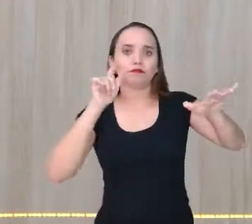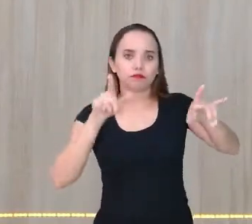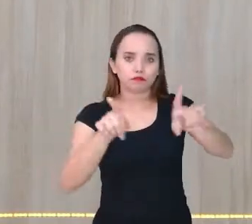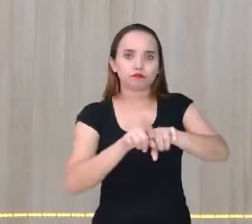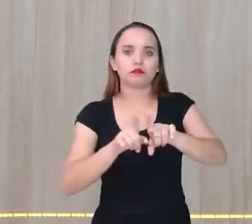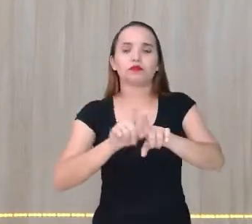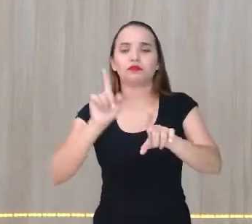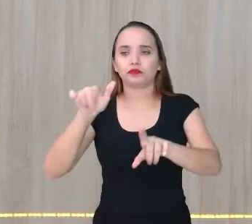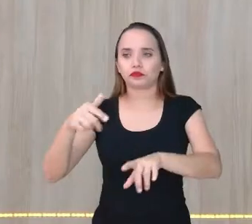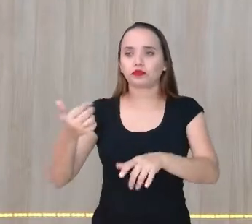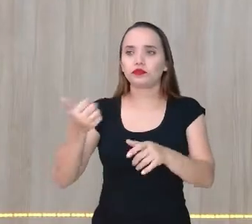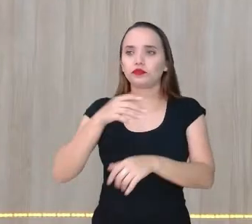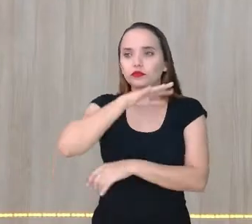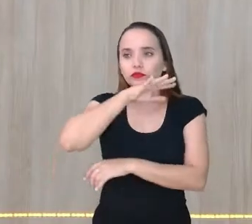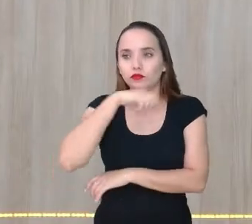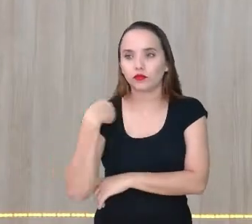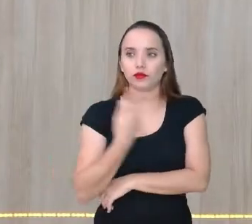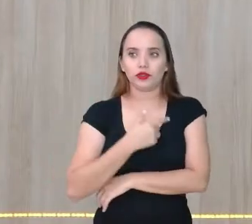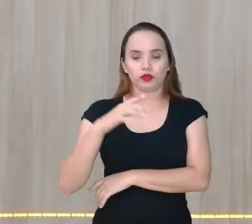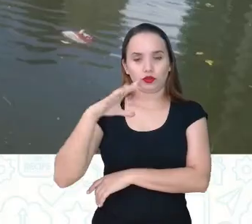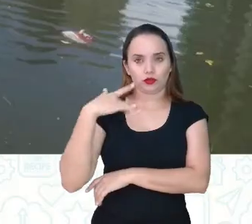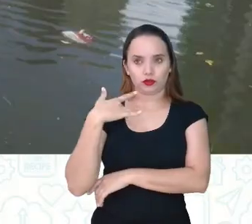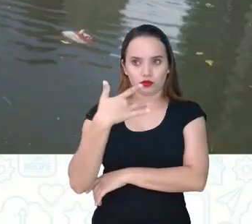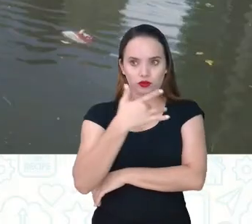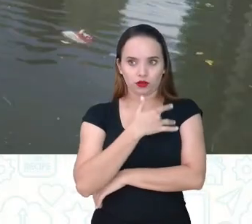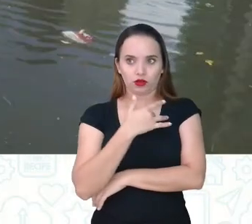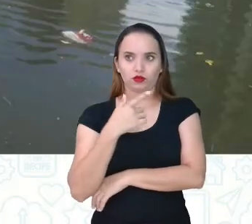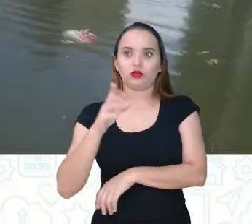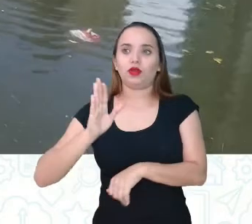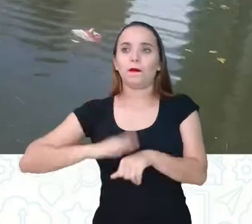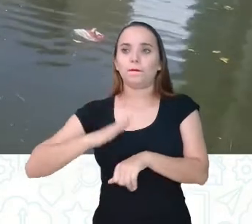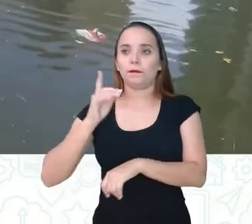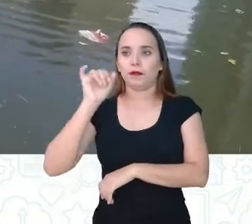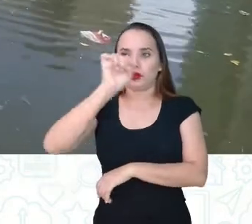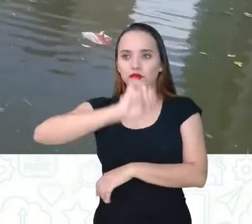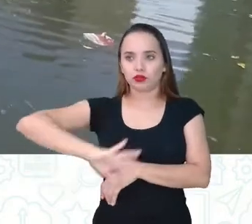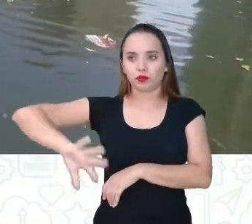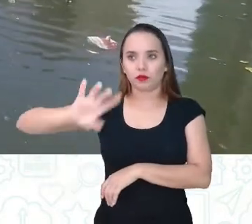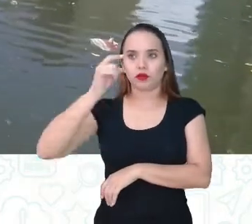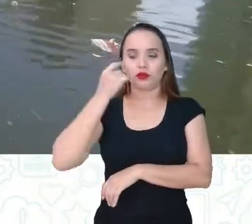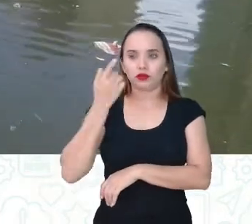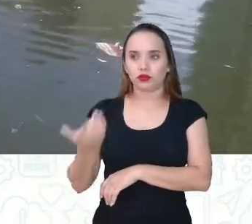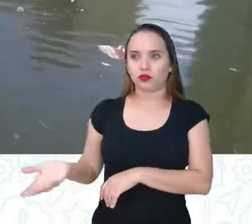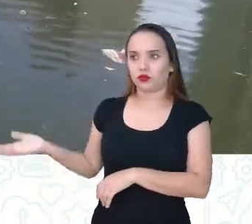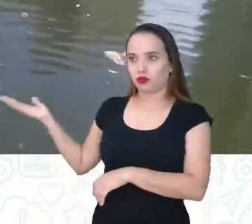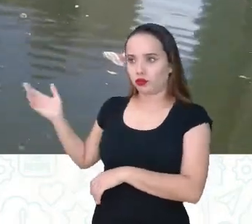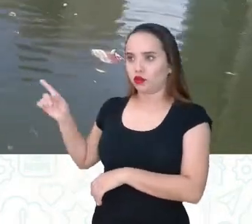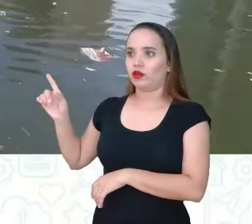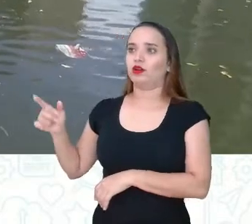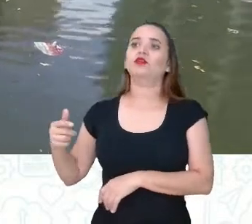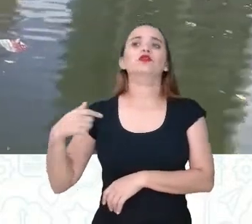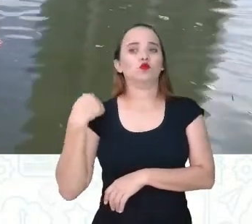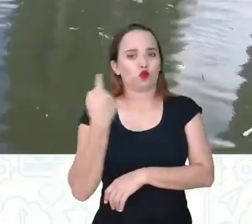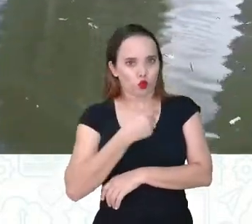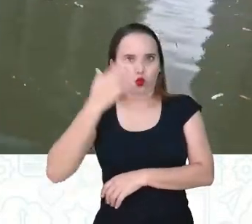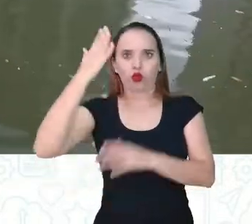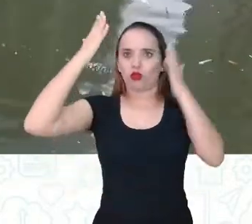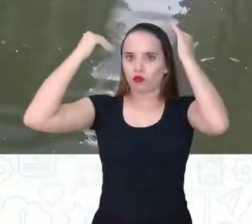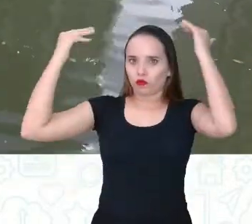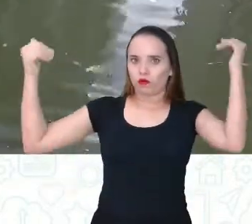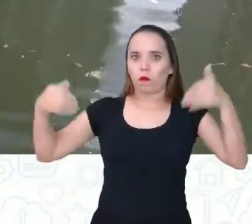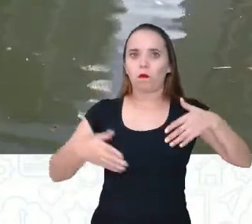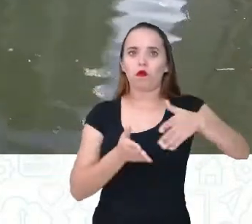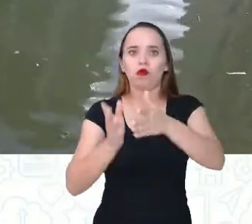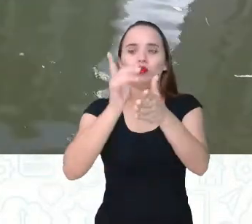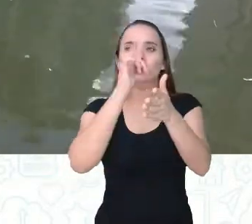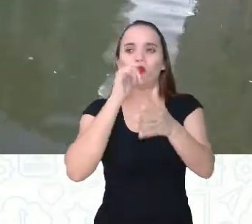nossa saúde, certo? E aí mais imagens, o nosso famoso rio Capibaribe,